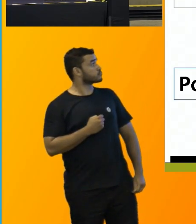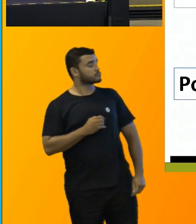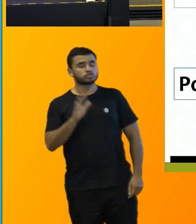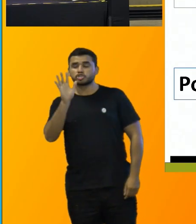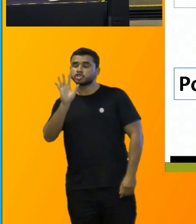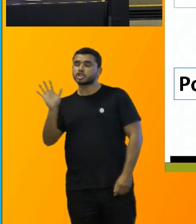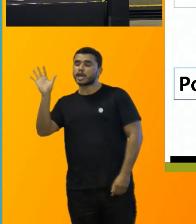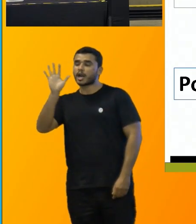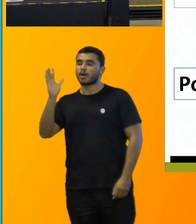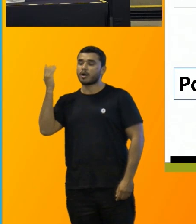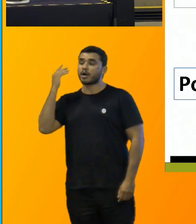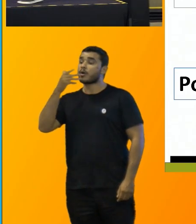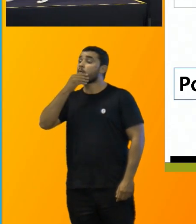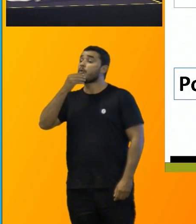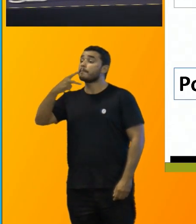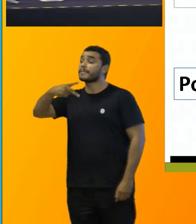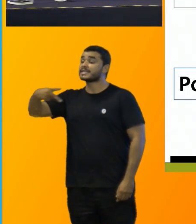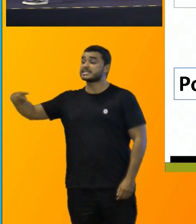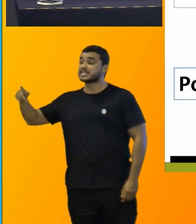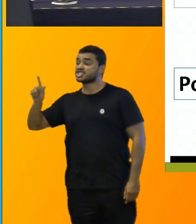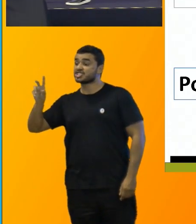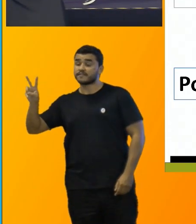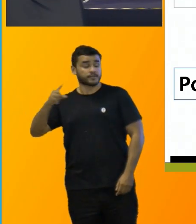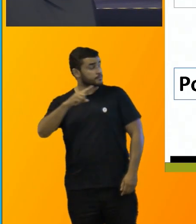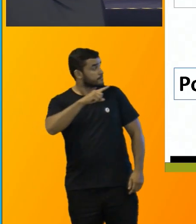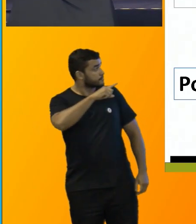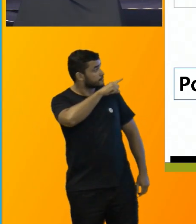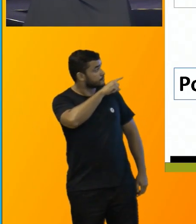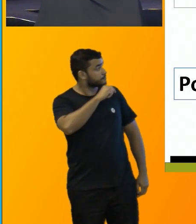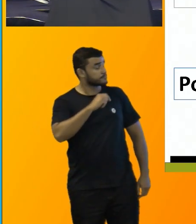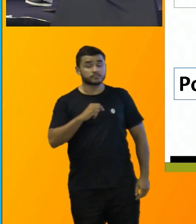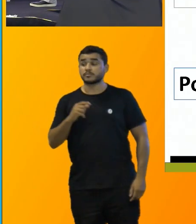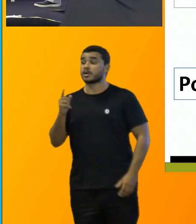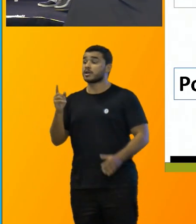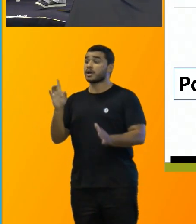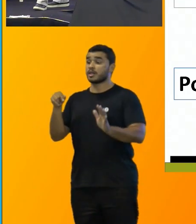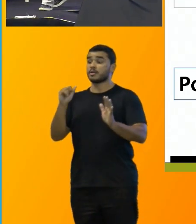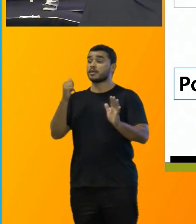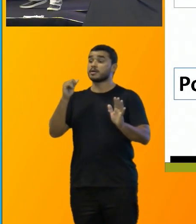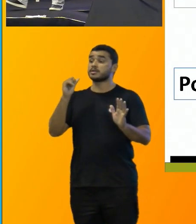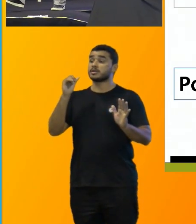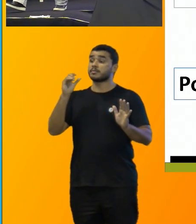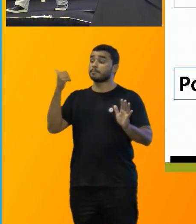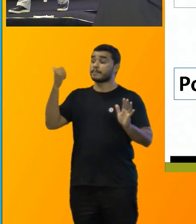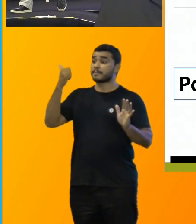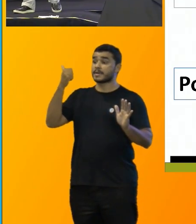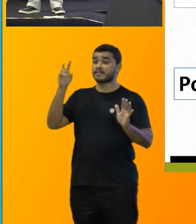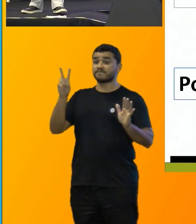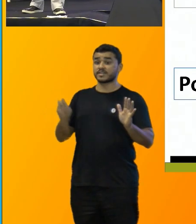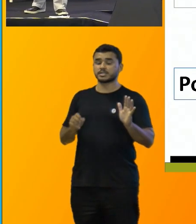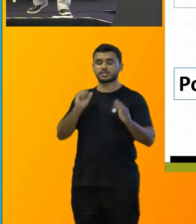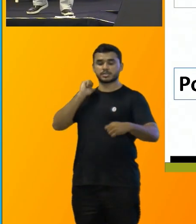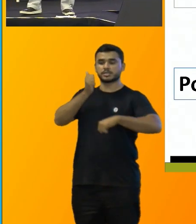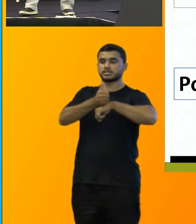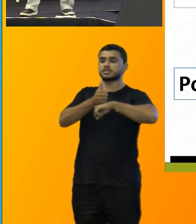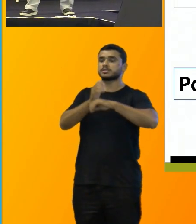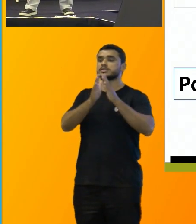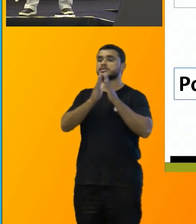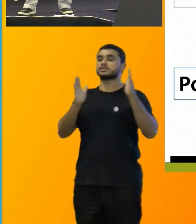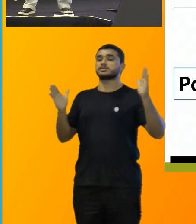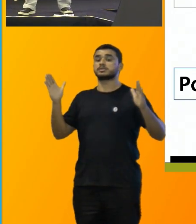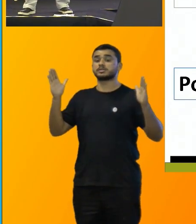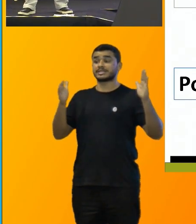panorama geral da era Vargas. Quanto tempo Vargas passou no primeiro momento como presidente? Quem lembra? Quantos